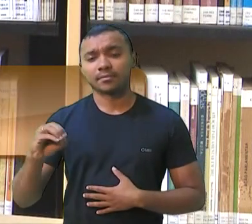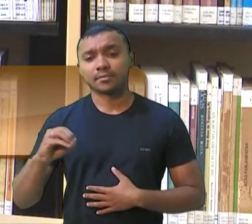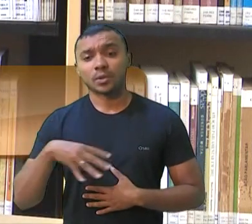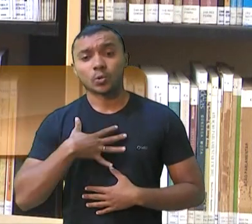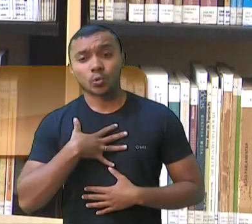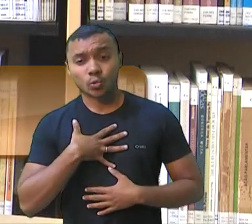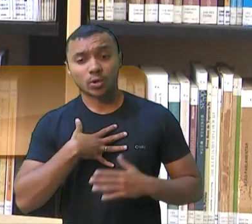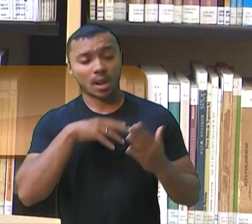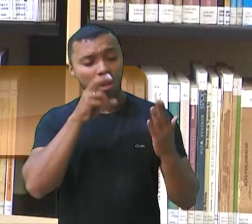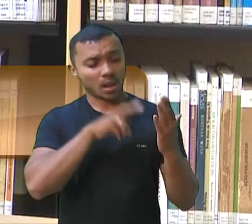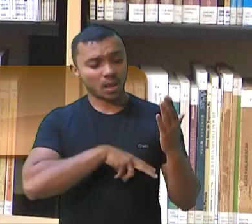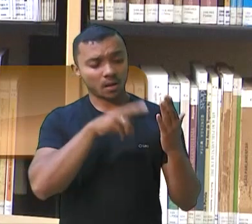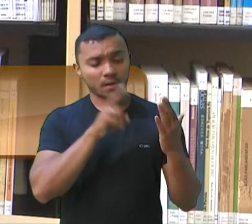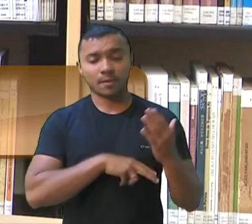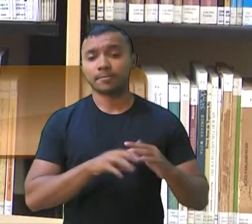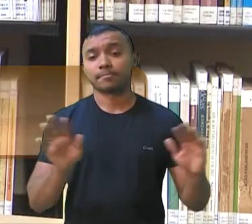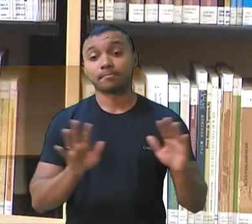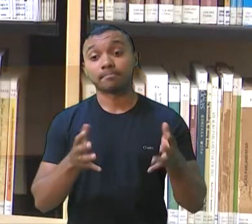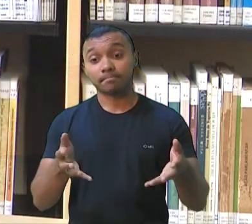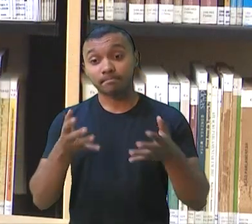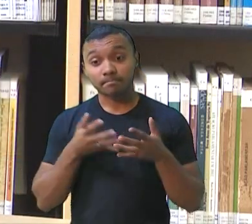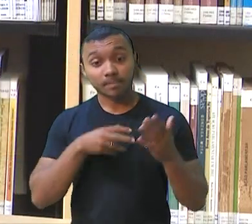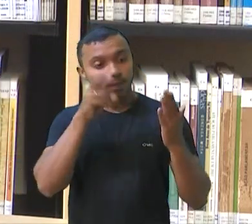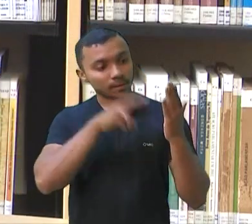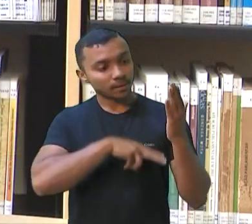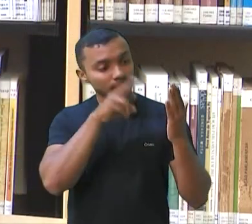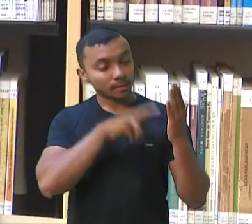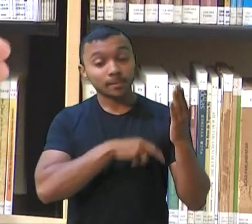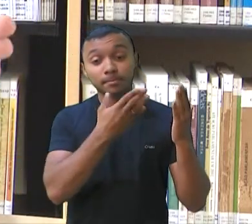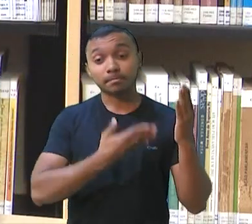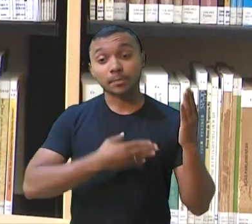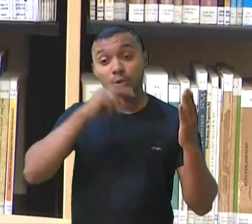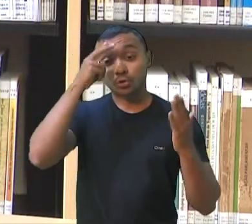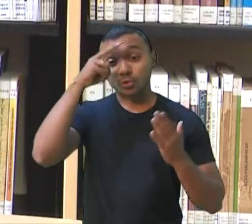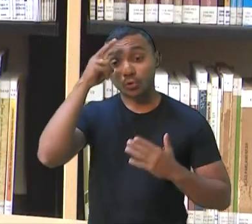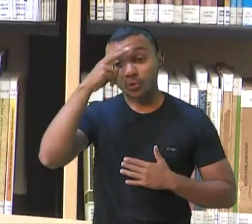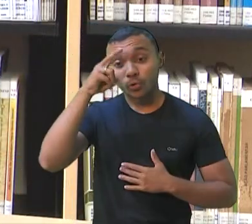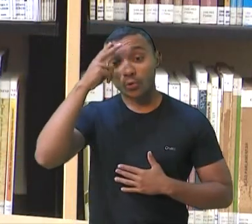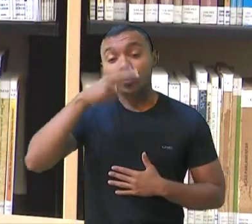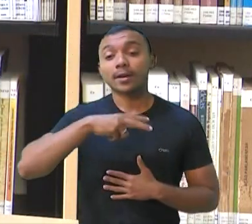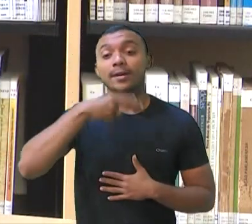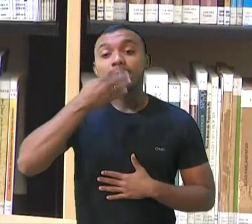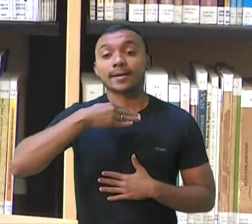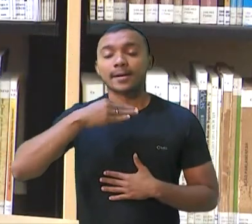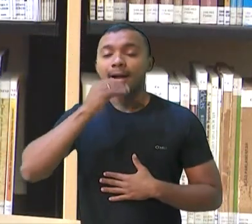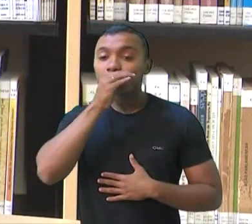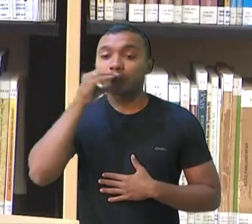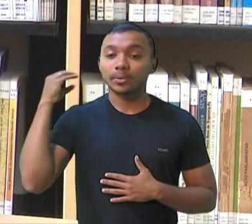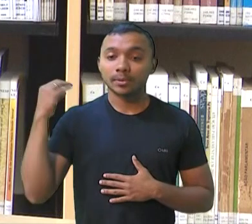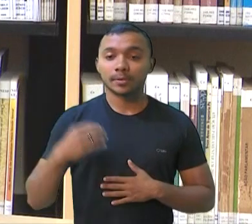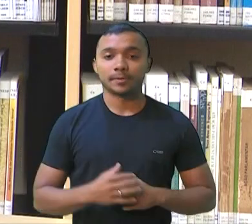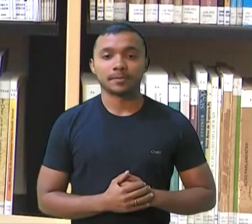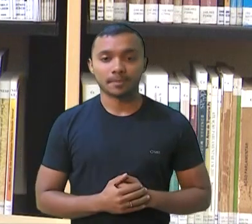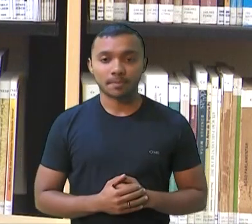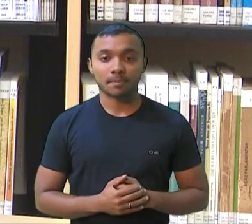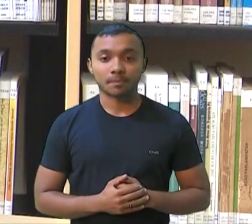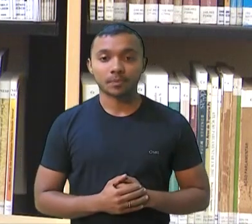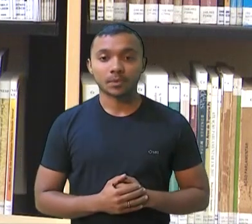para criança, estão a fim de ler histórias para adulto. Então o mercado vai começando a se acomodar. A